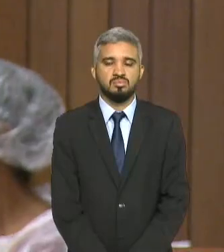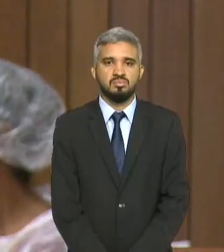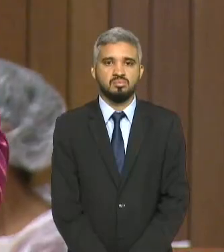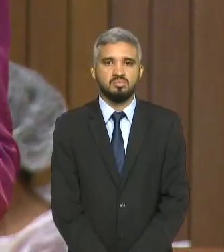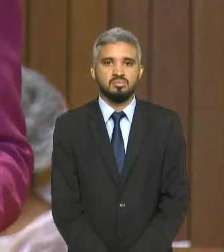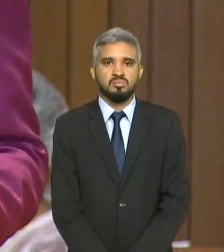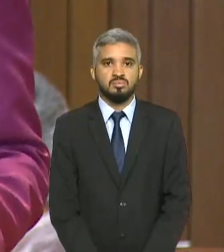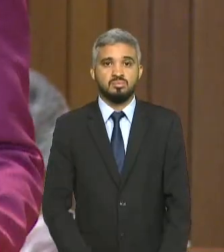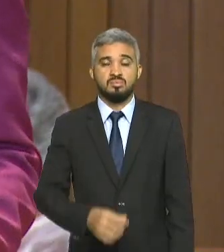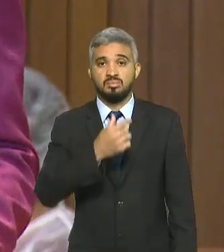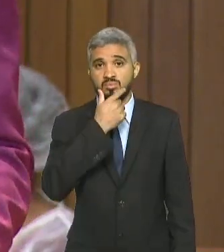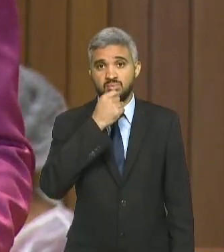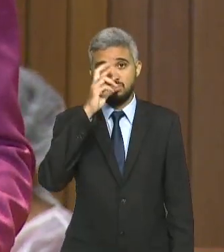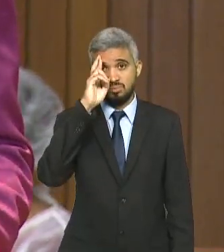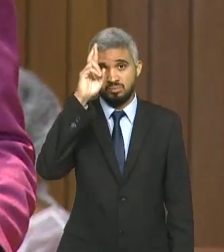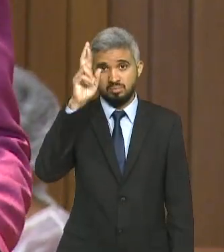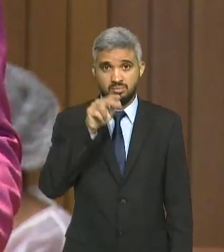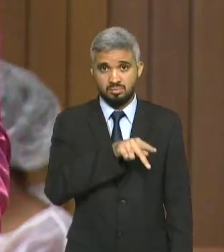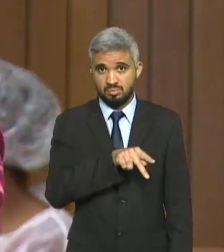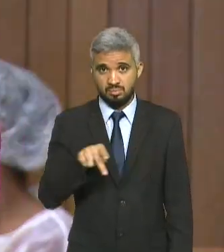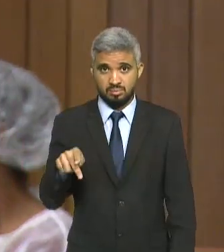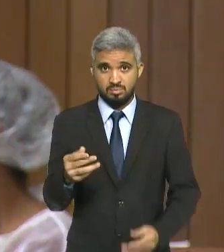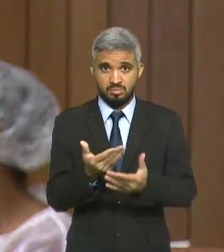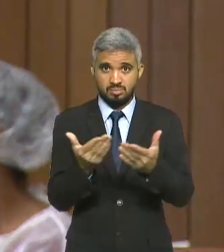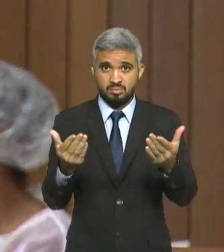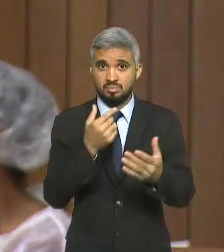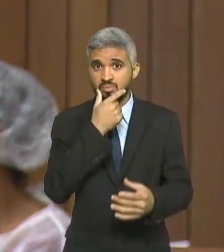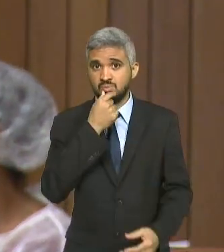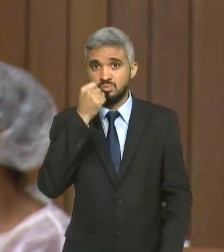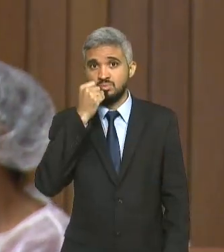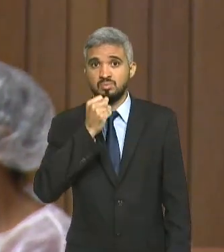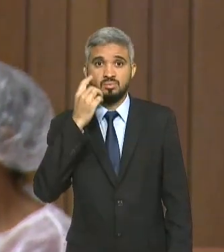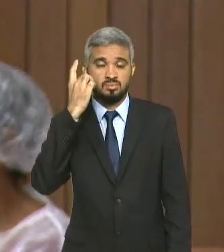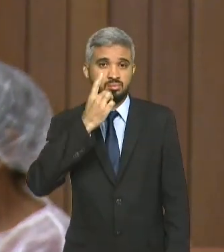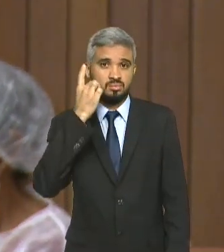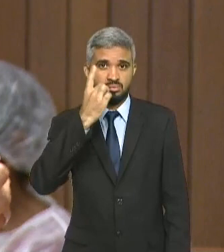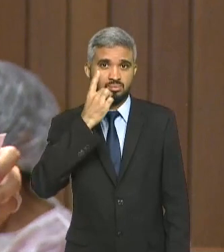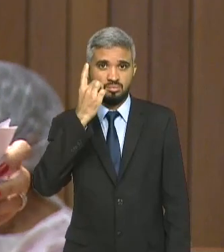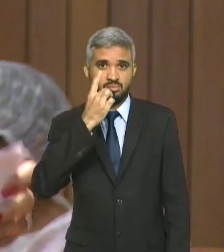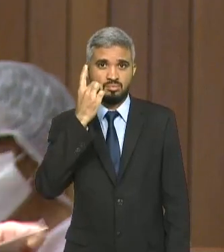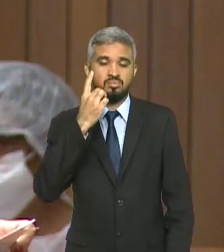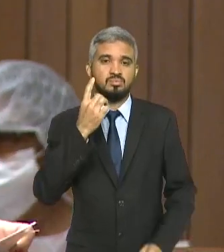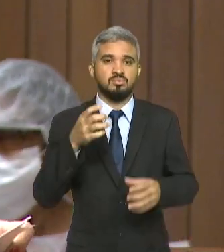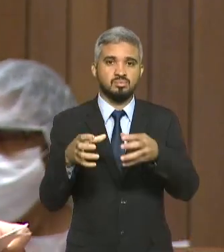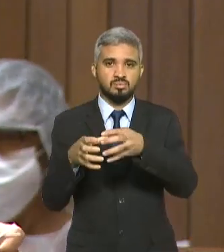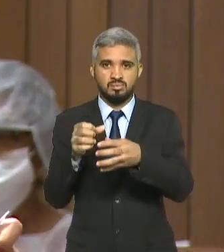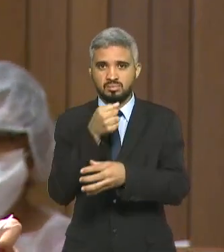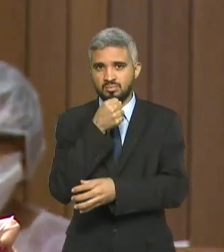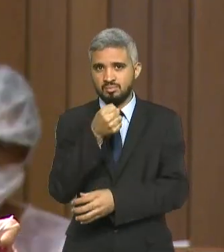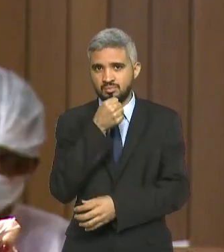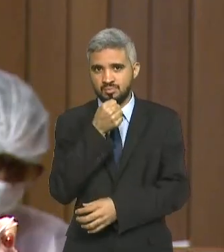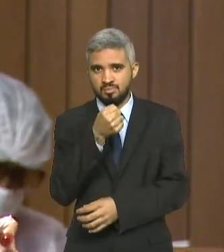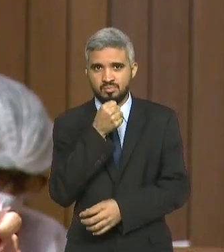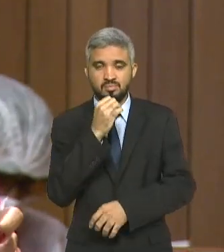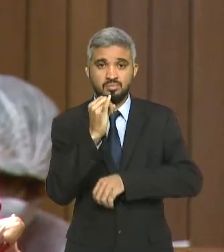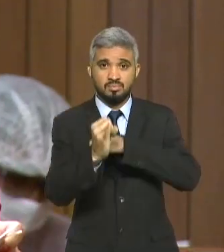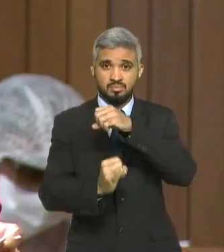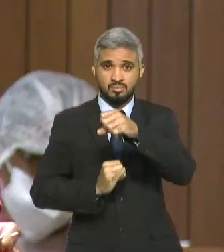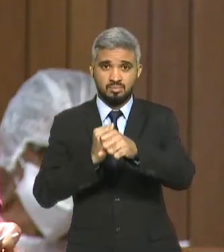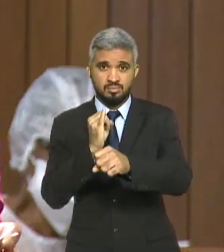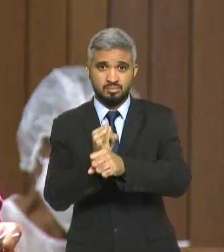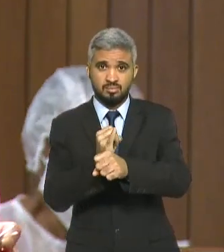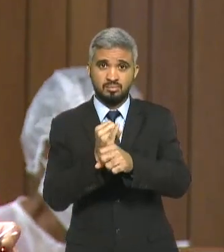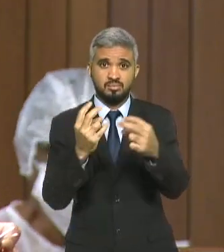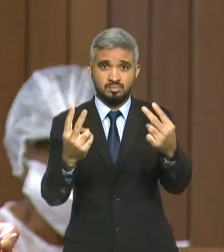Senhor presidente, senhores deputados, deputadas, galeria, imprensa, internautas, telespectadores